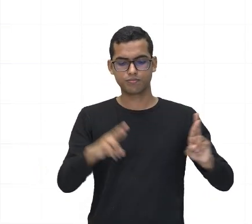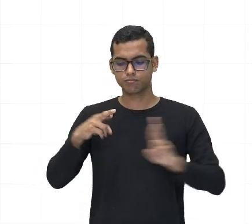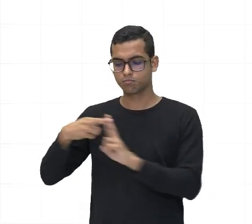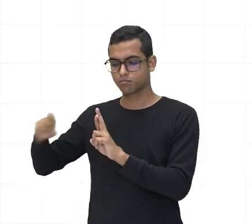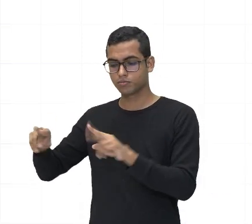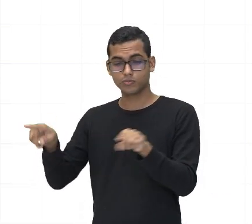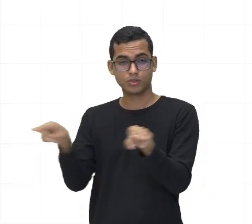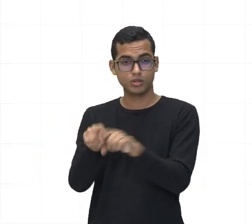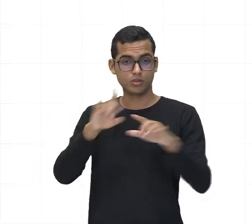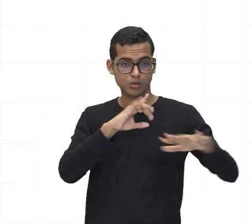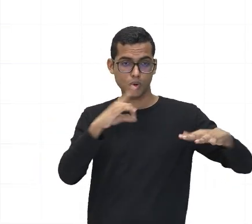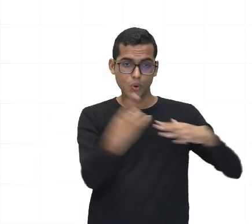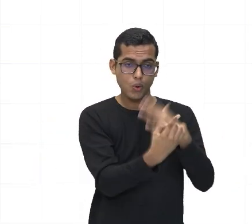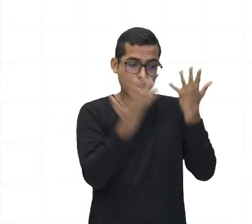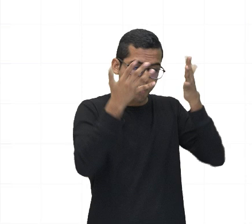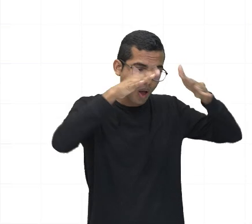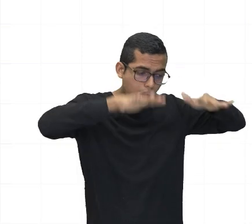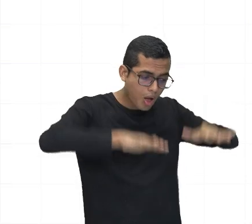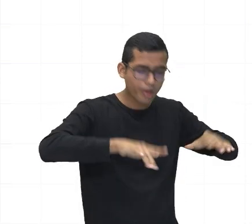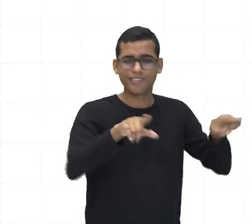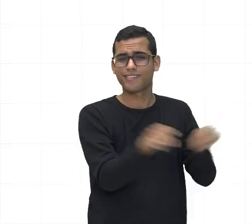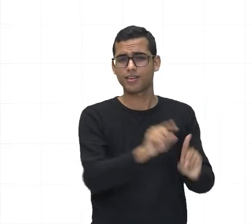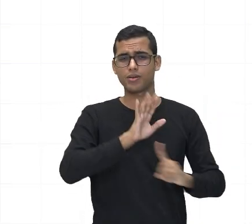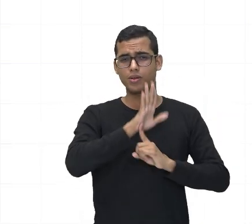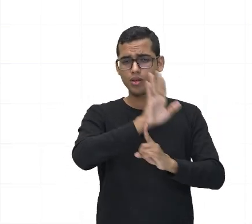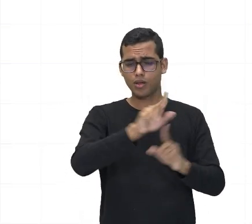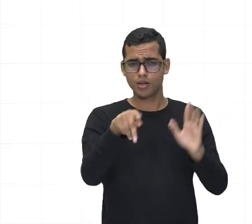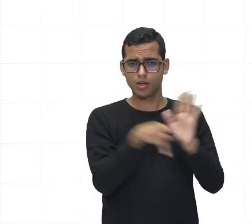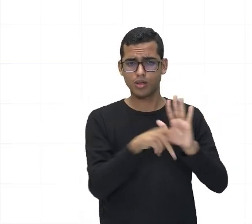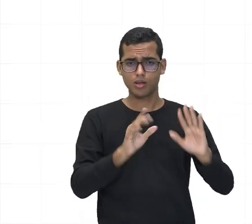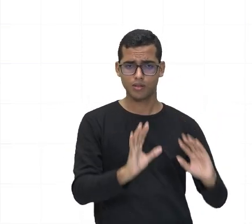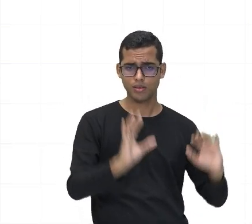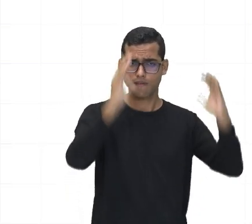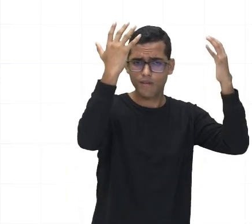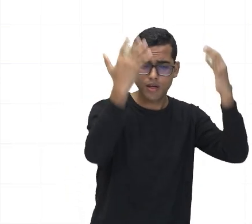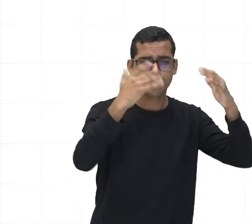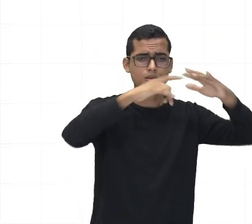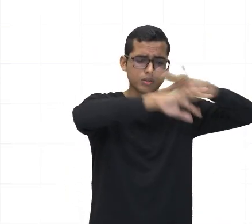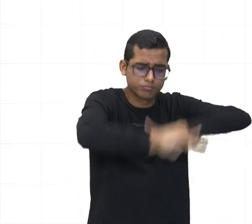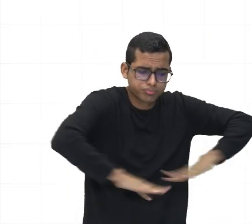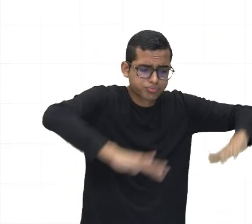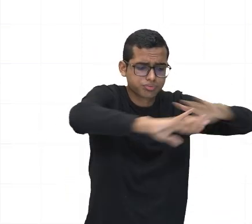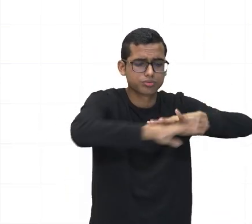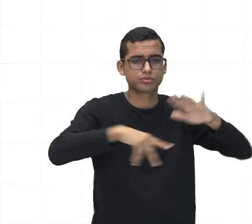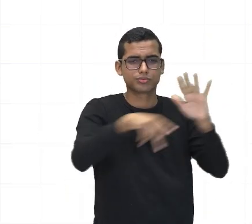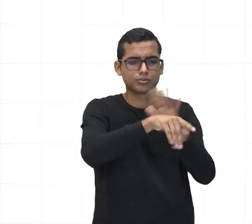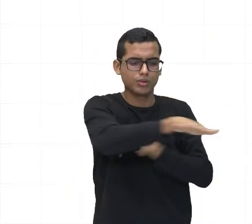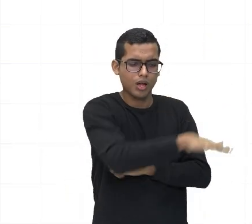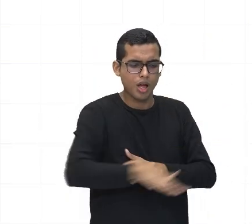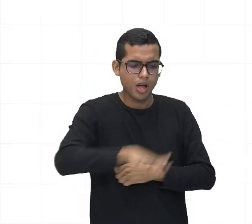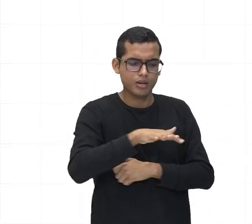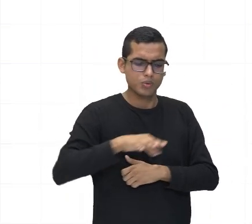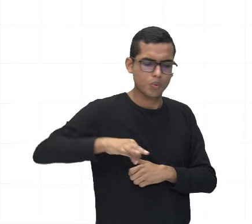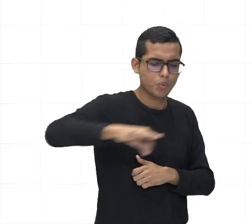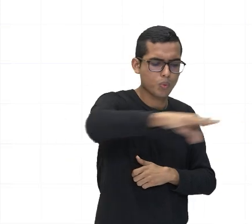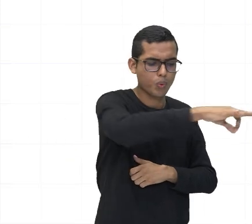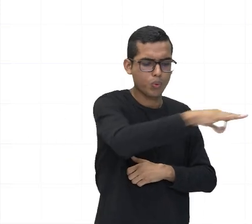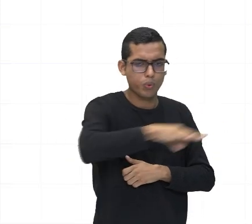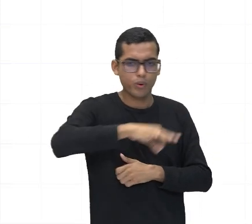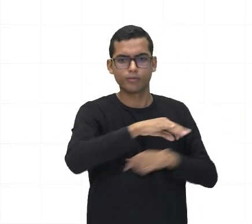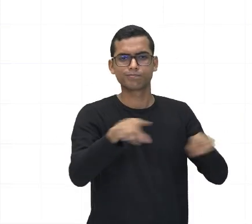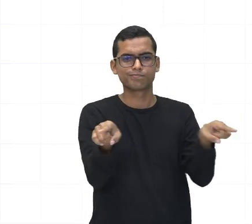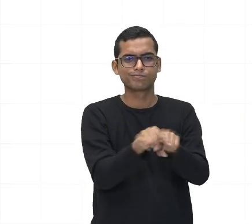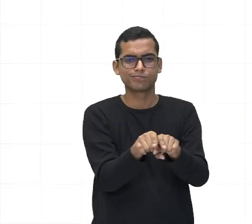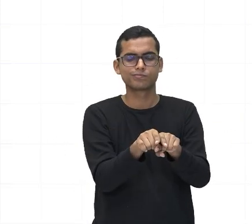eles cultuam, né, que se manifestam nas suas celebrações, nos seus cantos sagrados, eles vão chamar